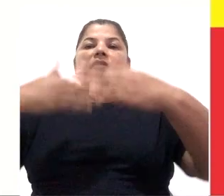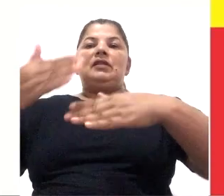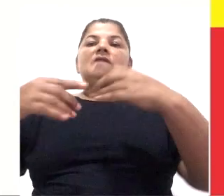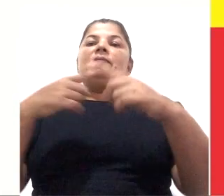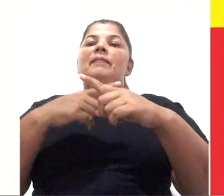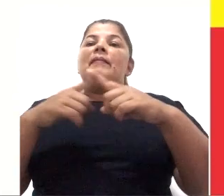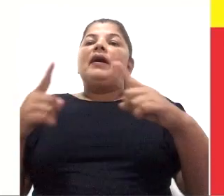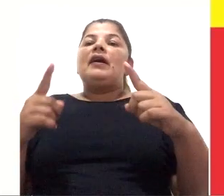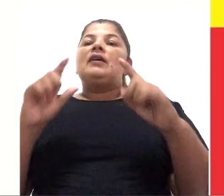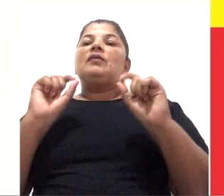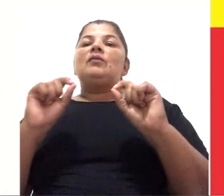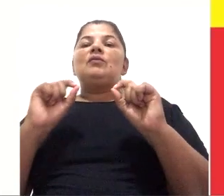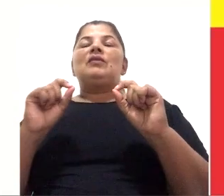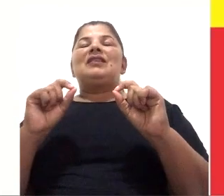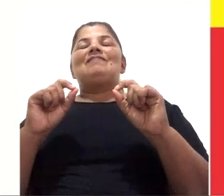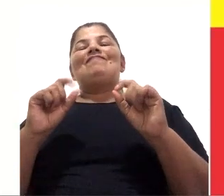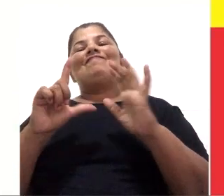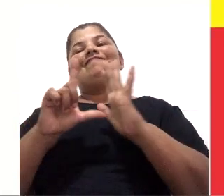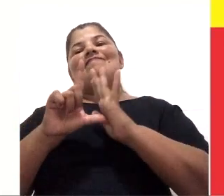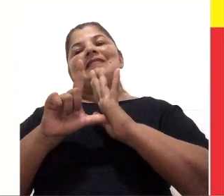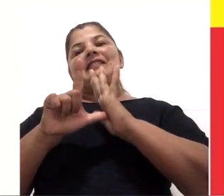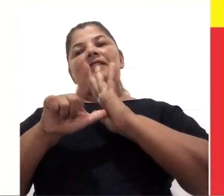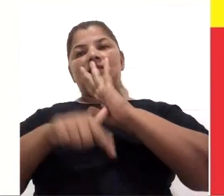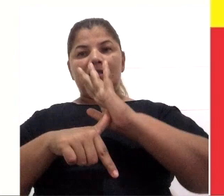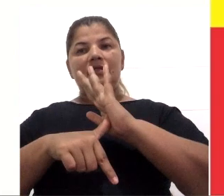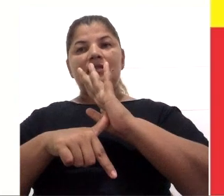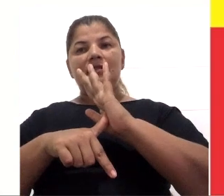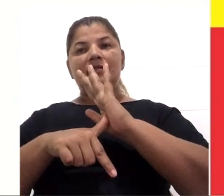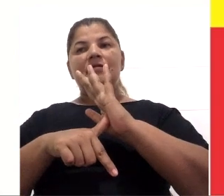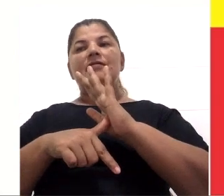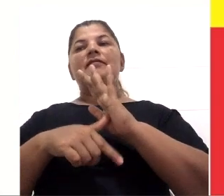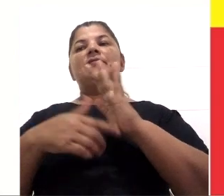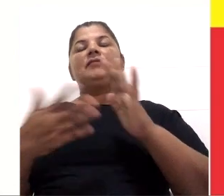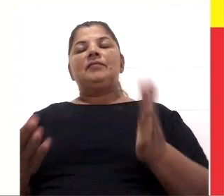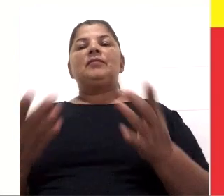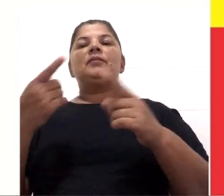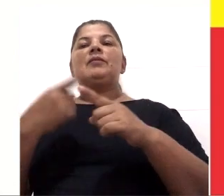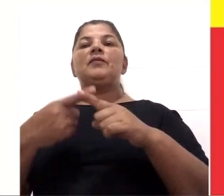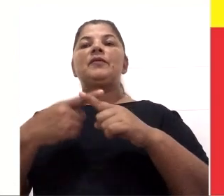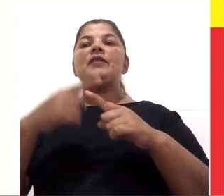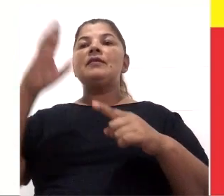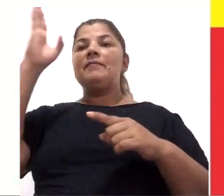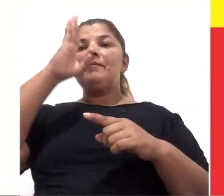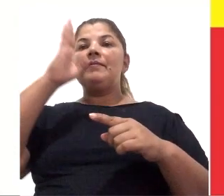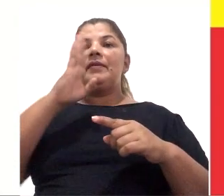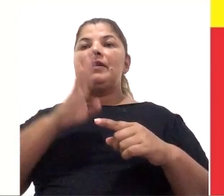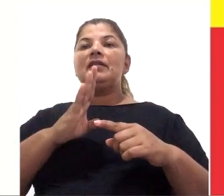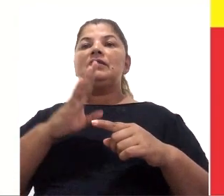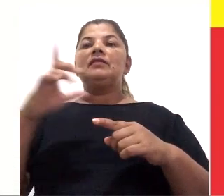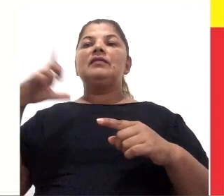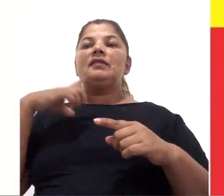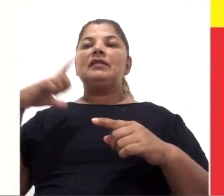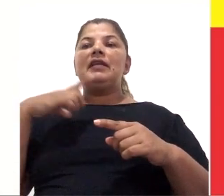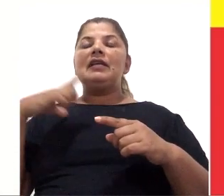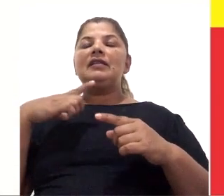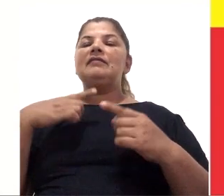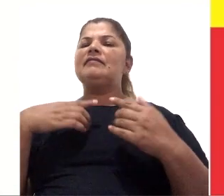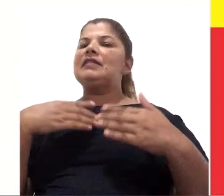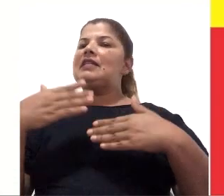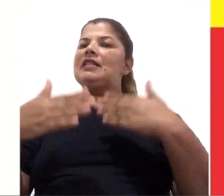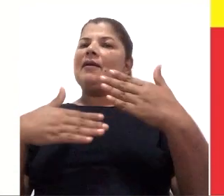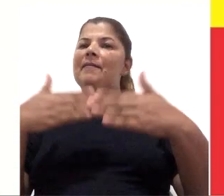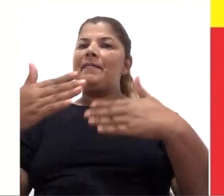só que de uma forma mais tardia, mais atrasada. Até porque o Brasil ele tem